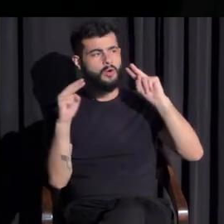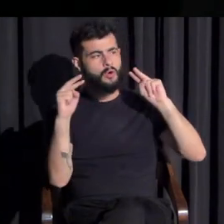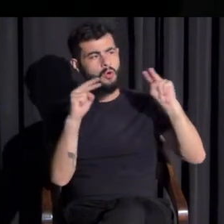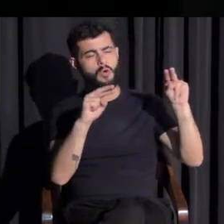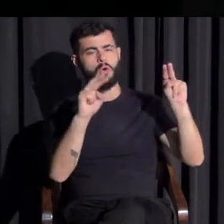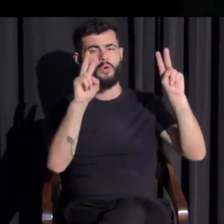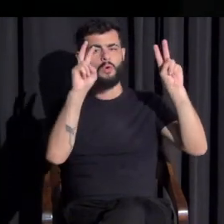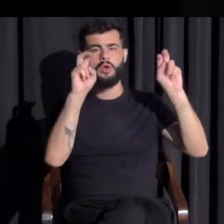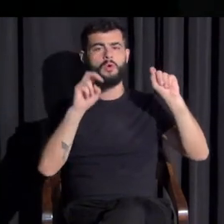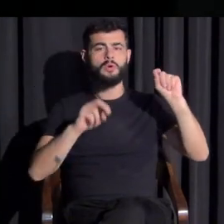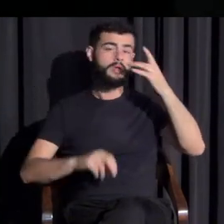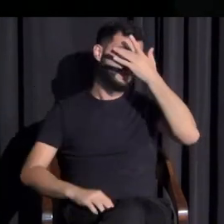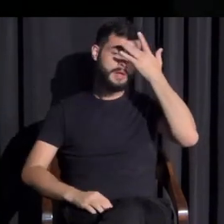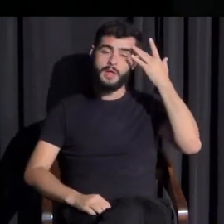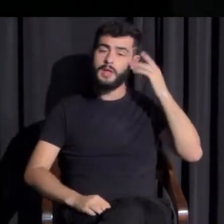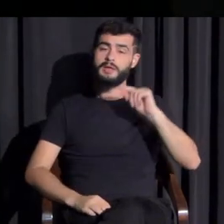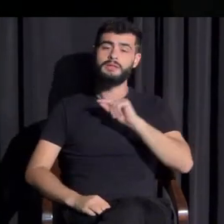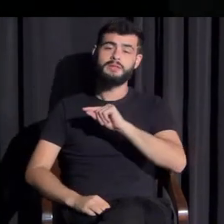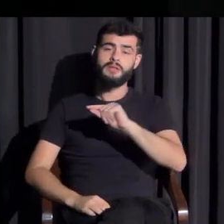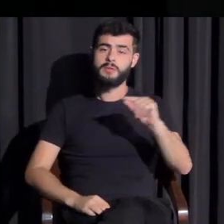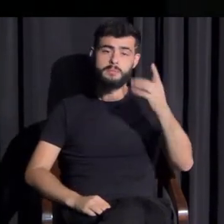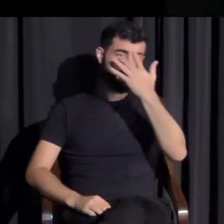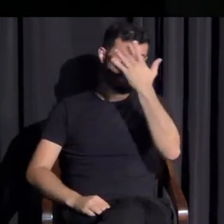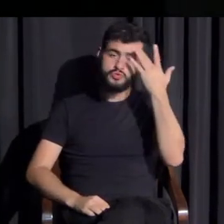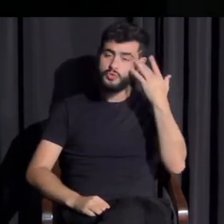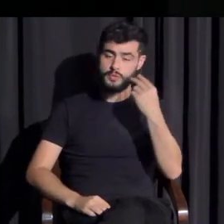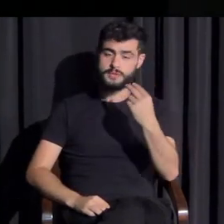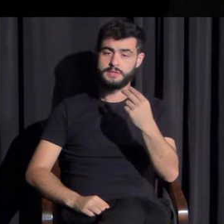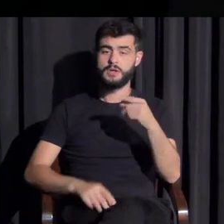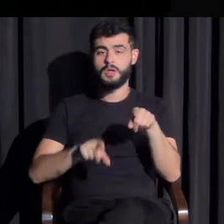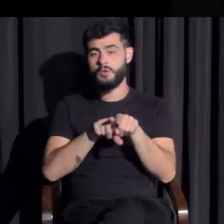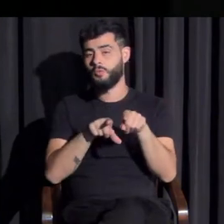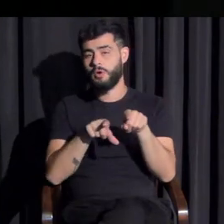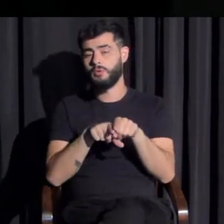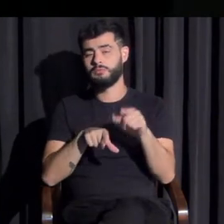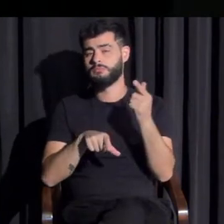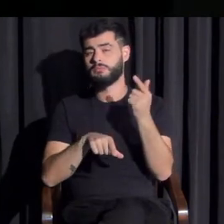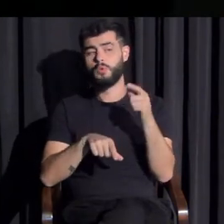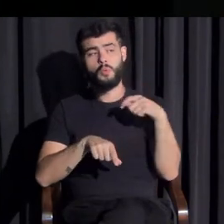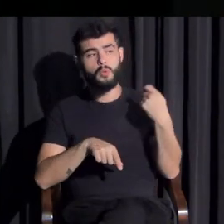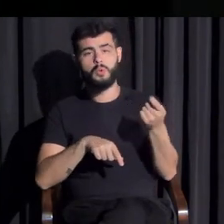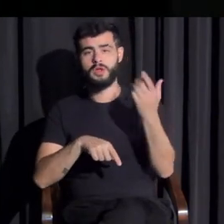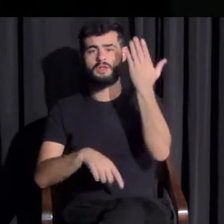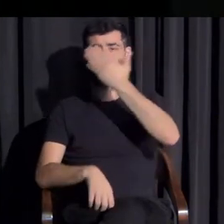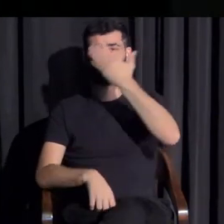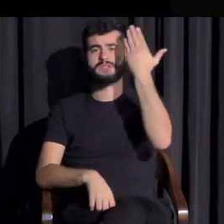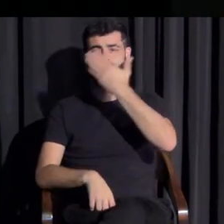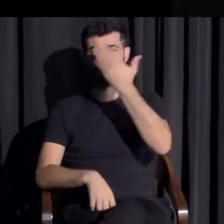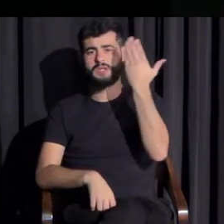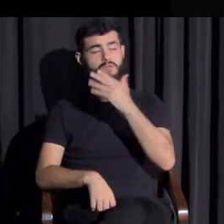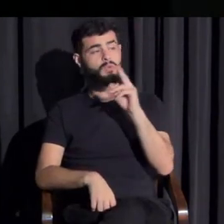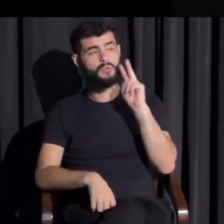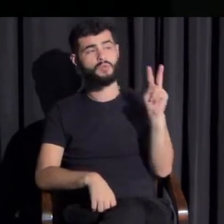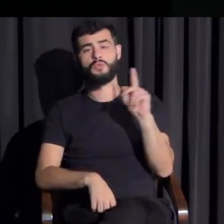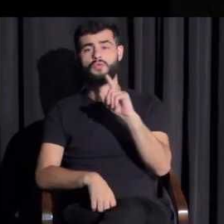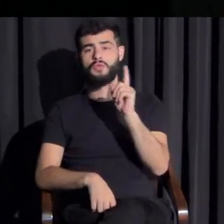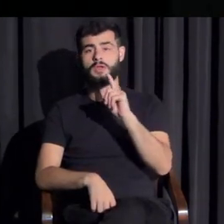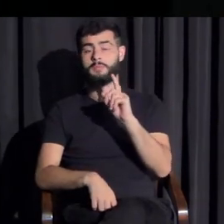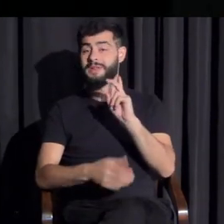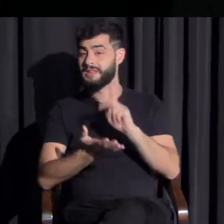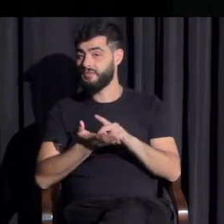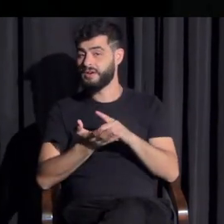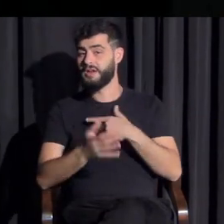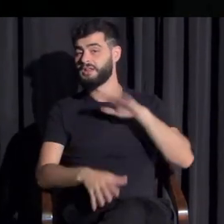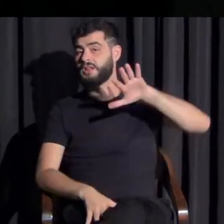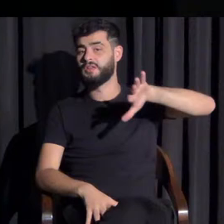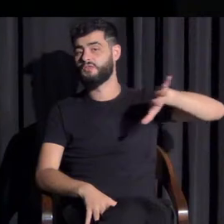mais diferentes motivos são tidos como invisíveis, quando, na realidade, foram invisibilizados ao longo